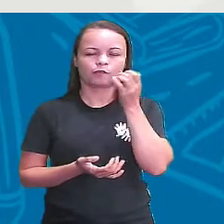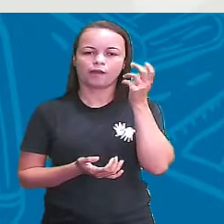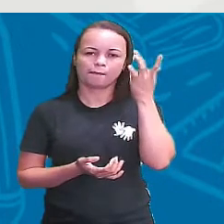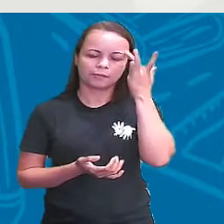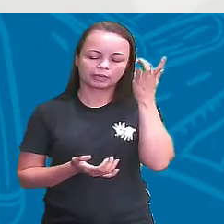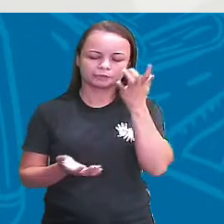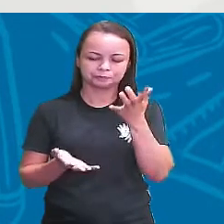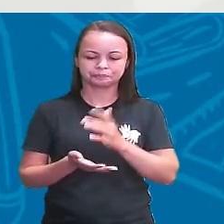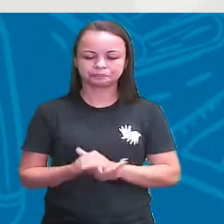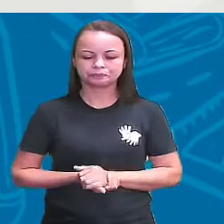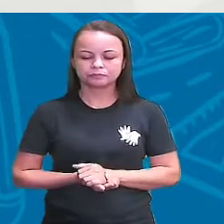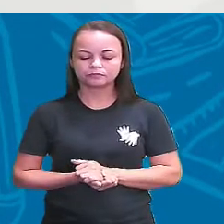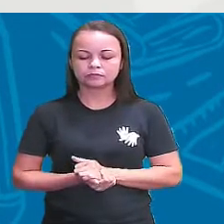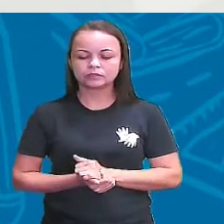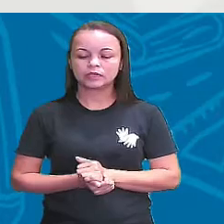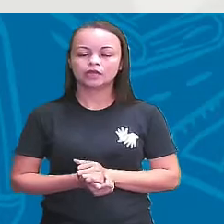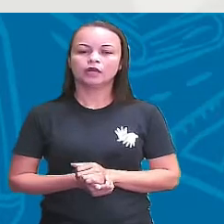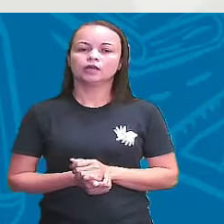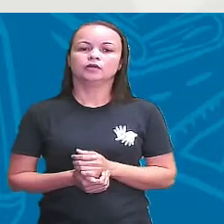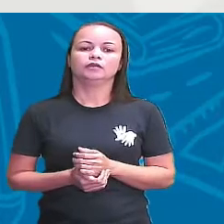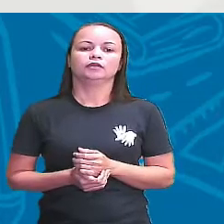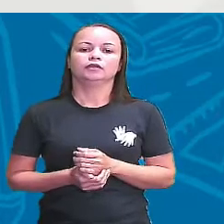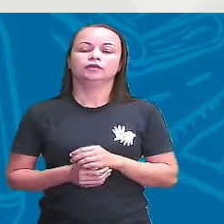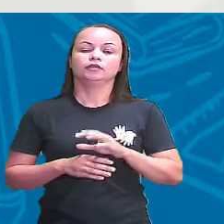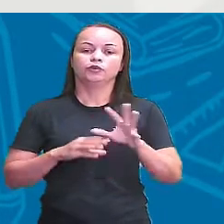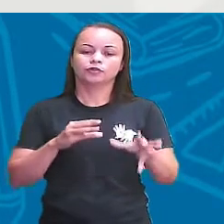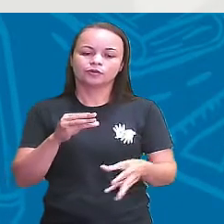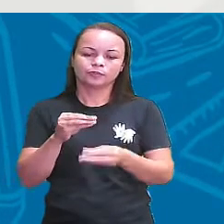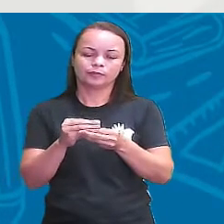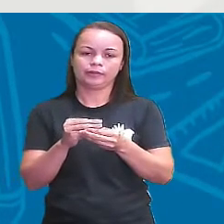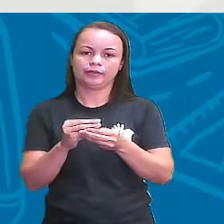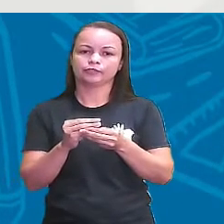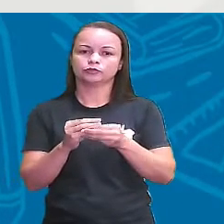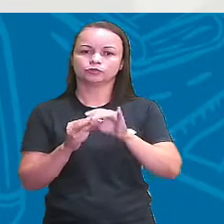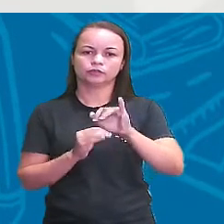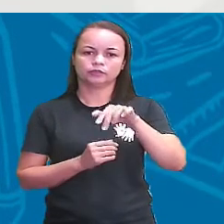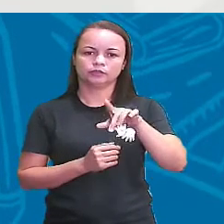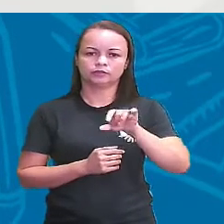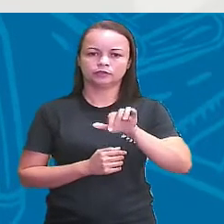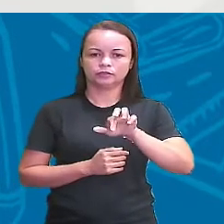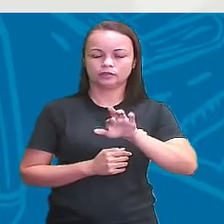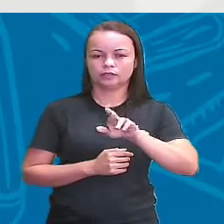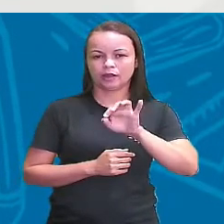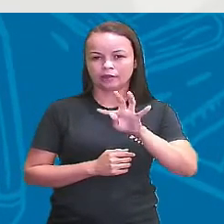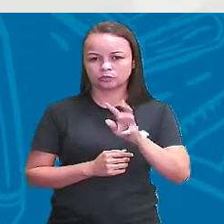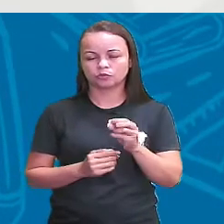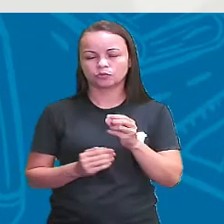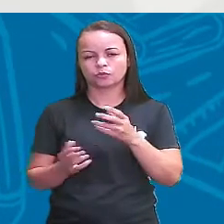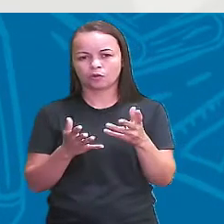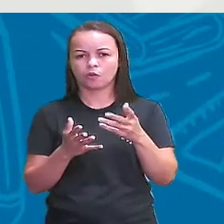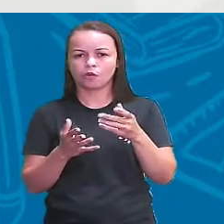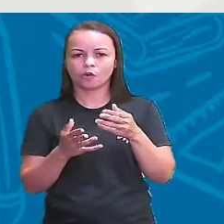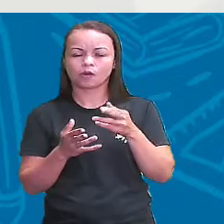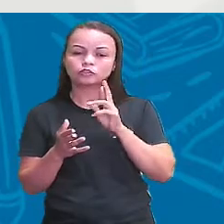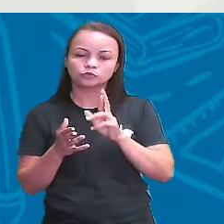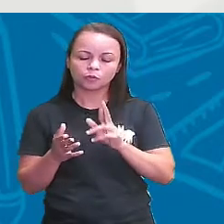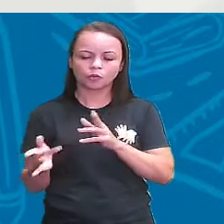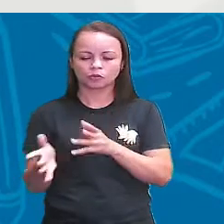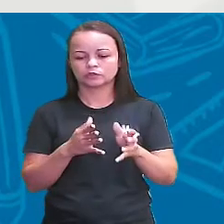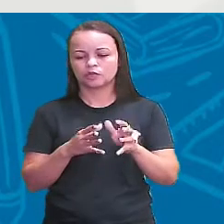complemento indireto corresponde em português ao nosso objeto indireto. Então, um